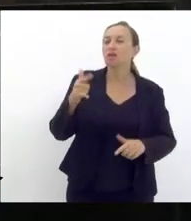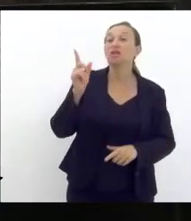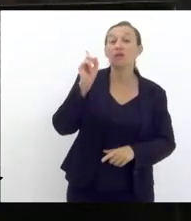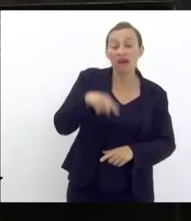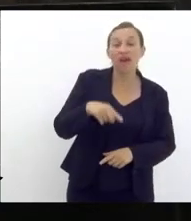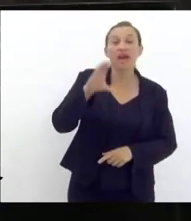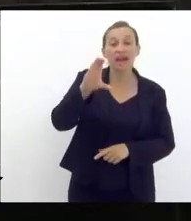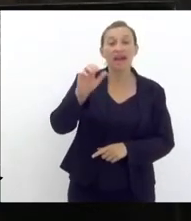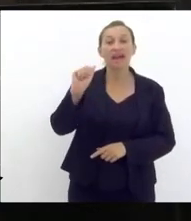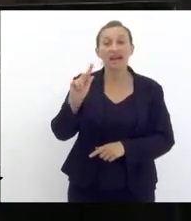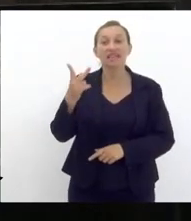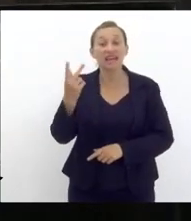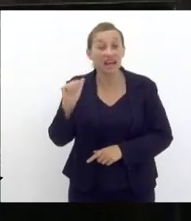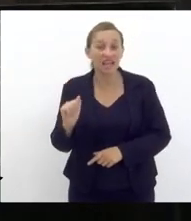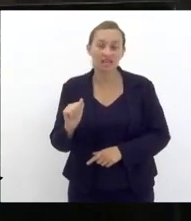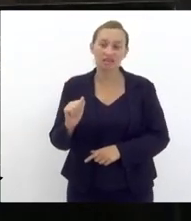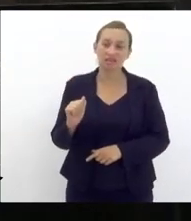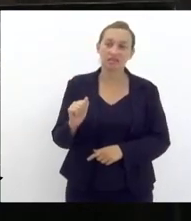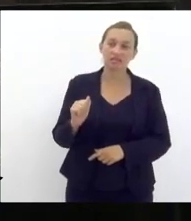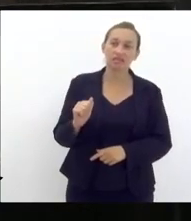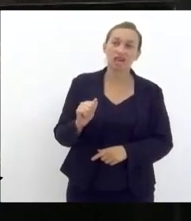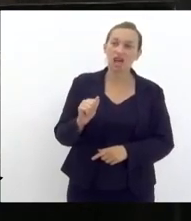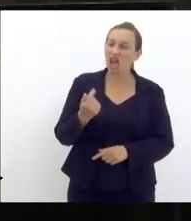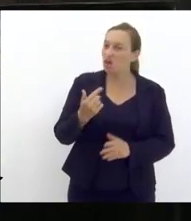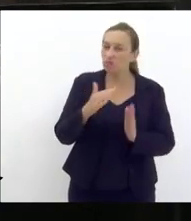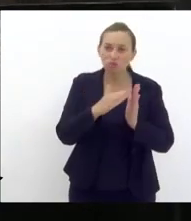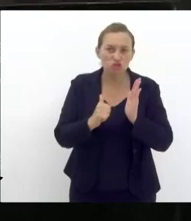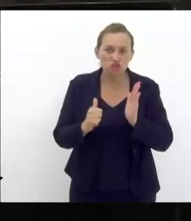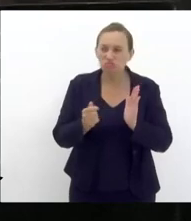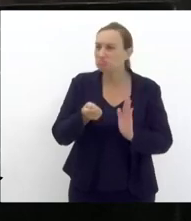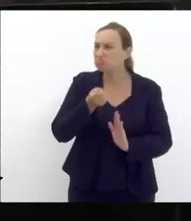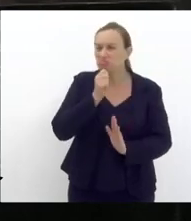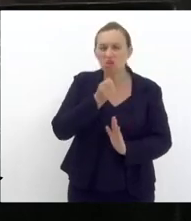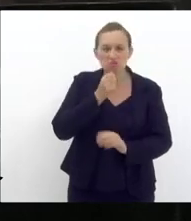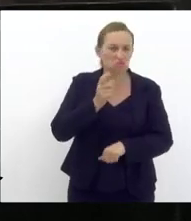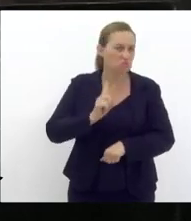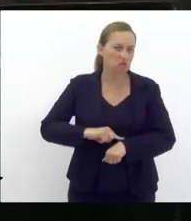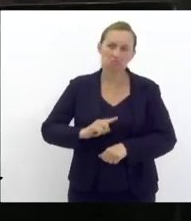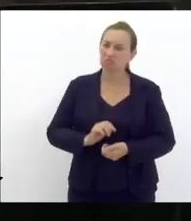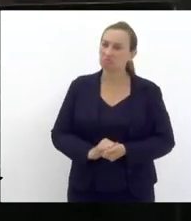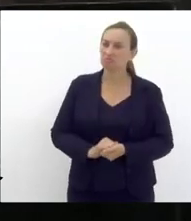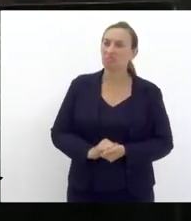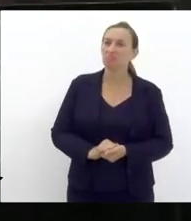canal e não Retiro isso em nenhum momento